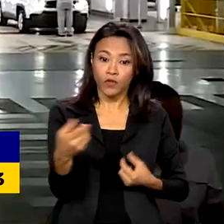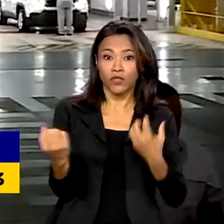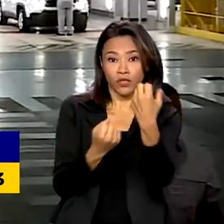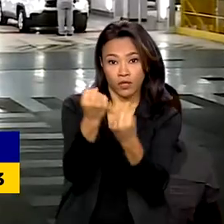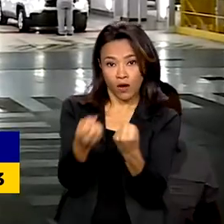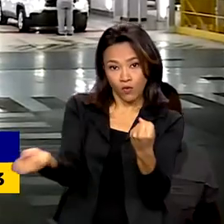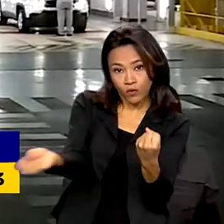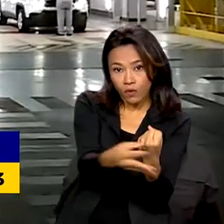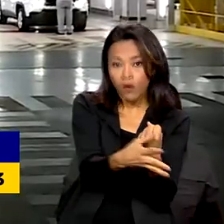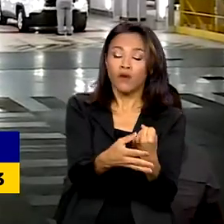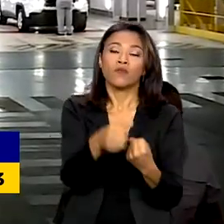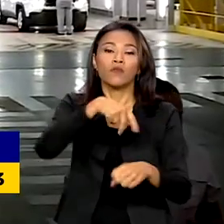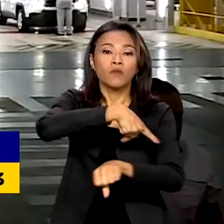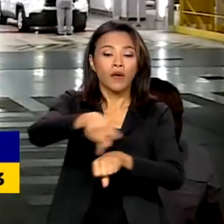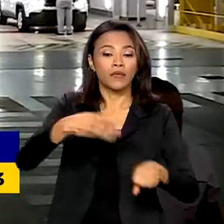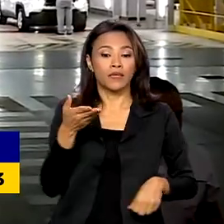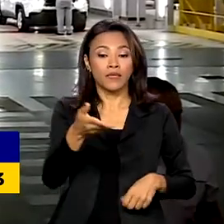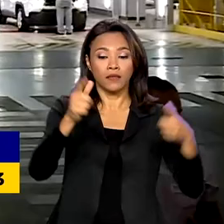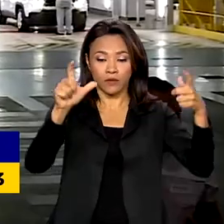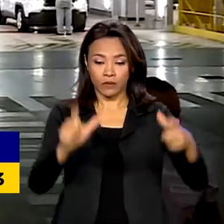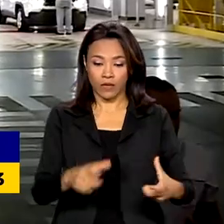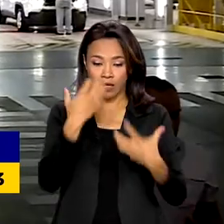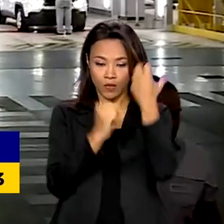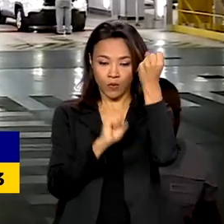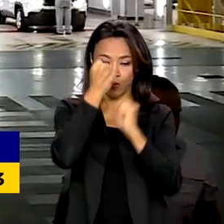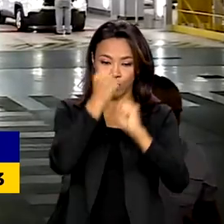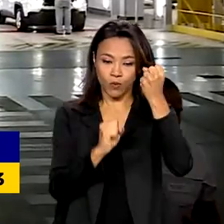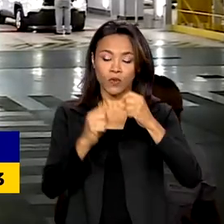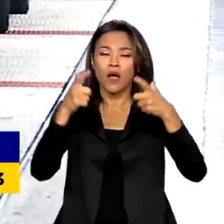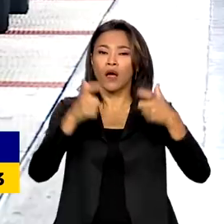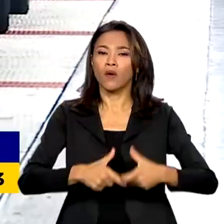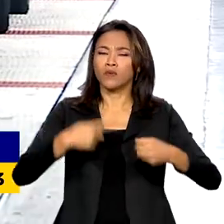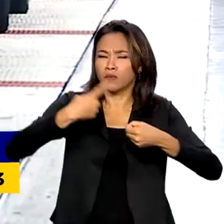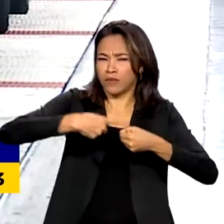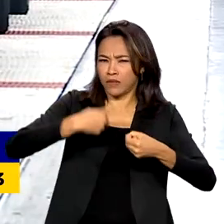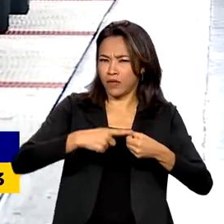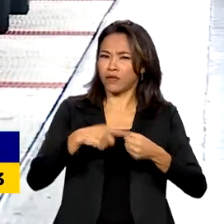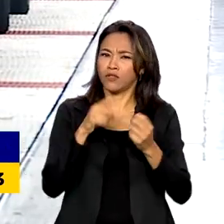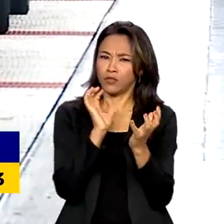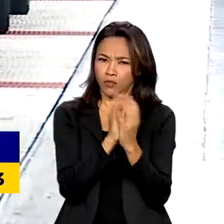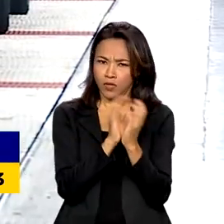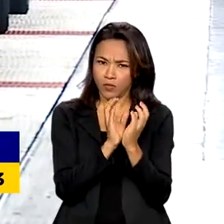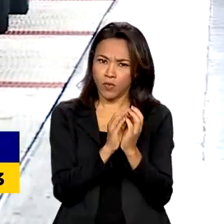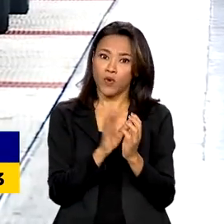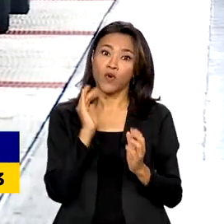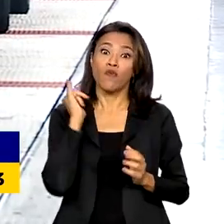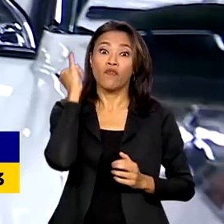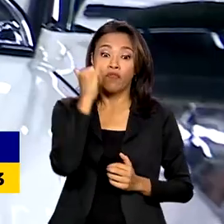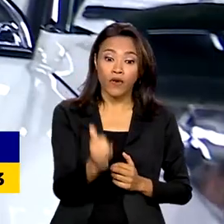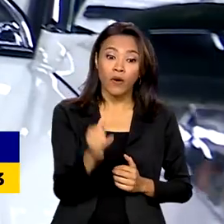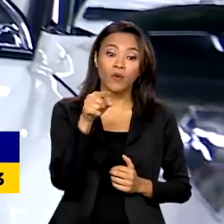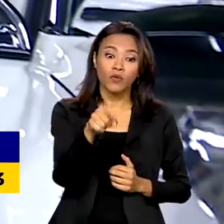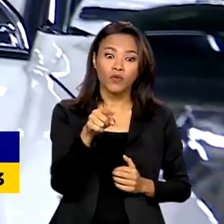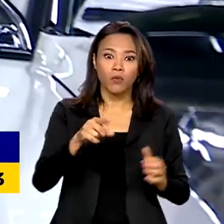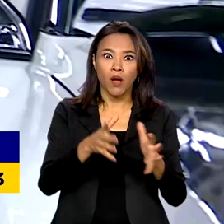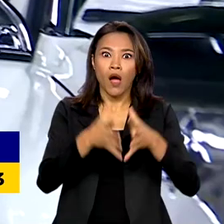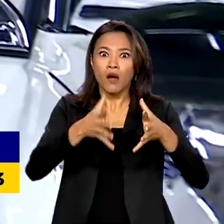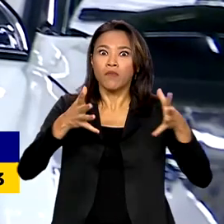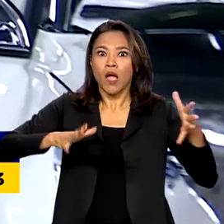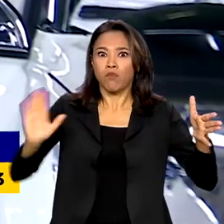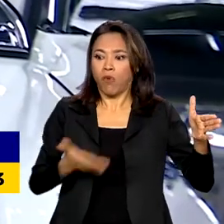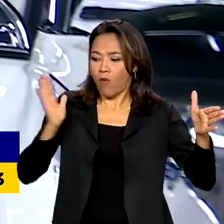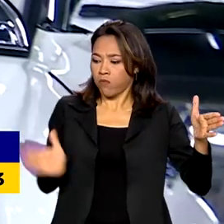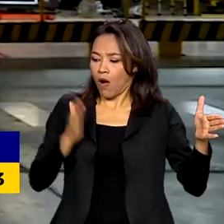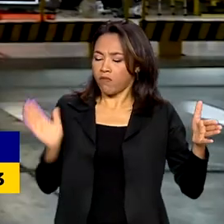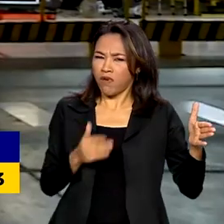país, este polo industrial, localizado em Goiânia, Pernambuco, anunciou a ampliação da produção. A fábrica, que até